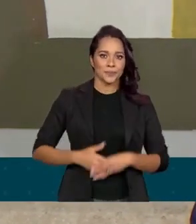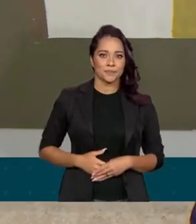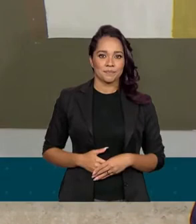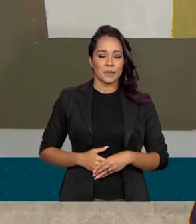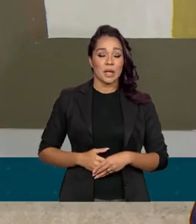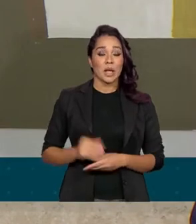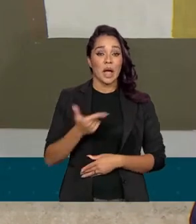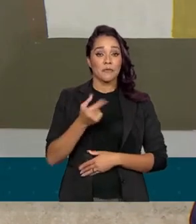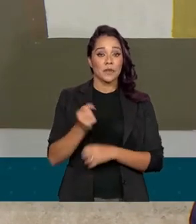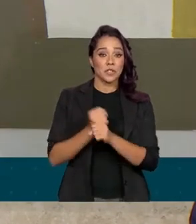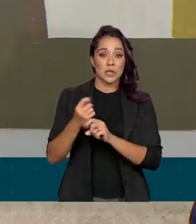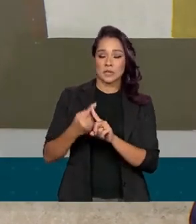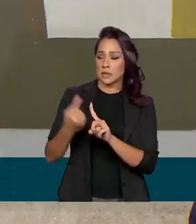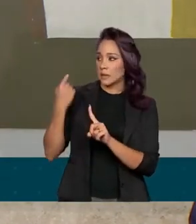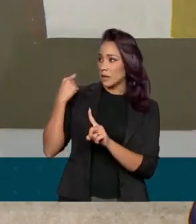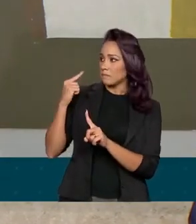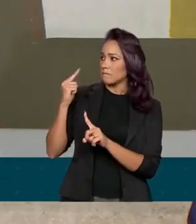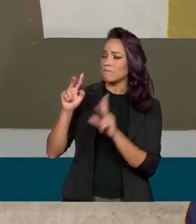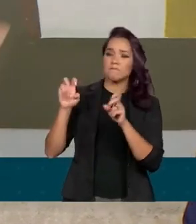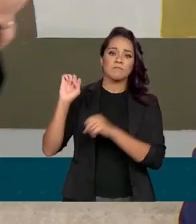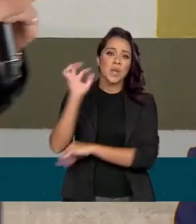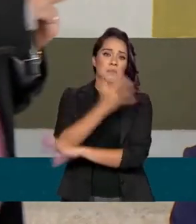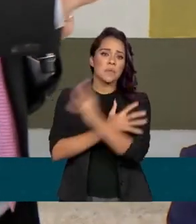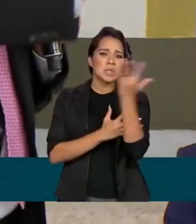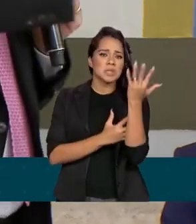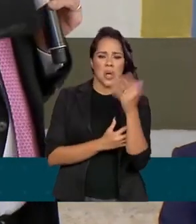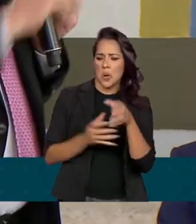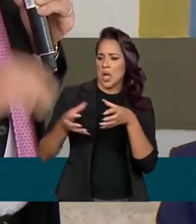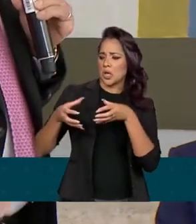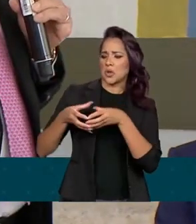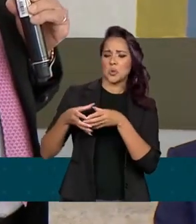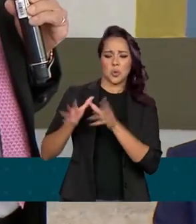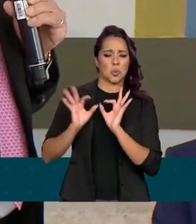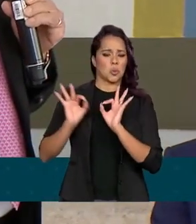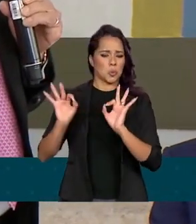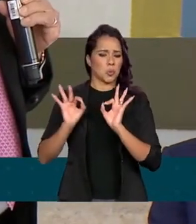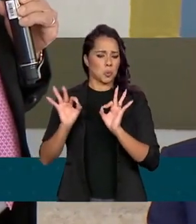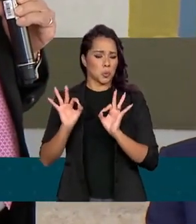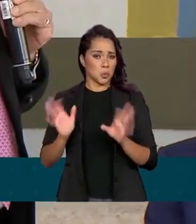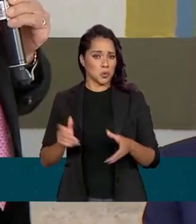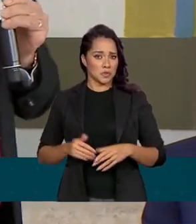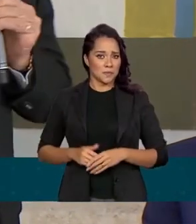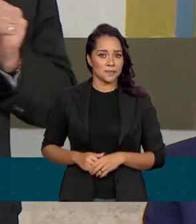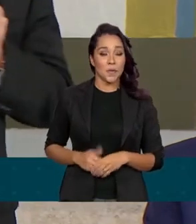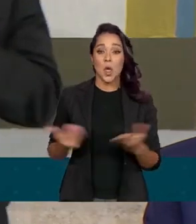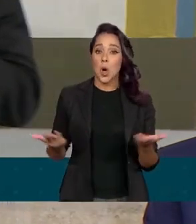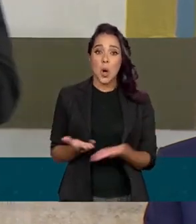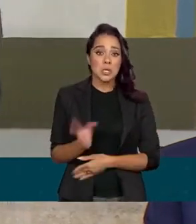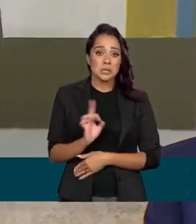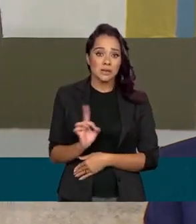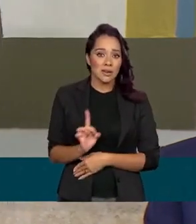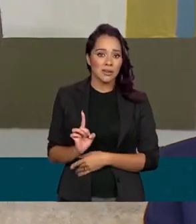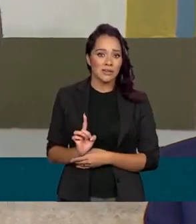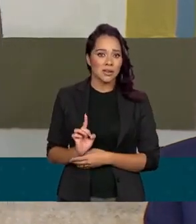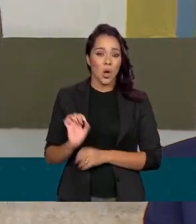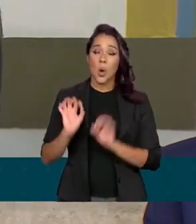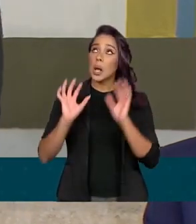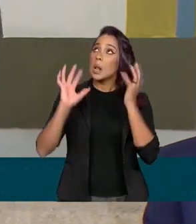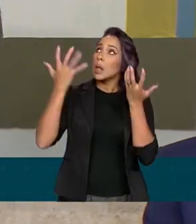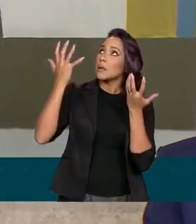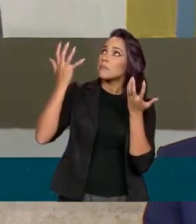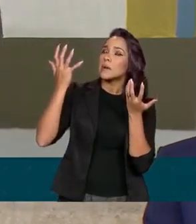Há 20 anos atrás, a questão ambiental era uma coisa de uma elite muito sofisticada. Hoje não, hoje a questão do